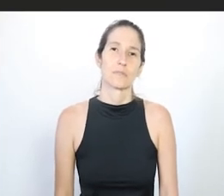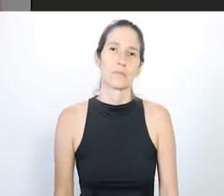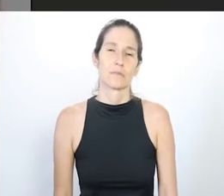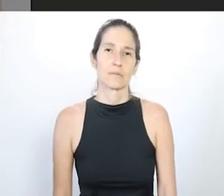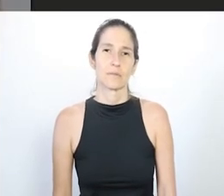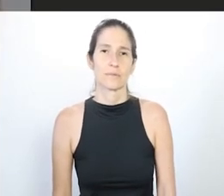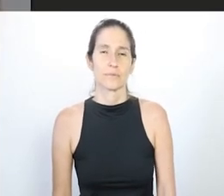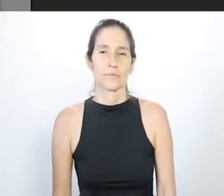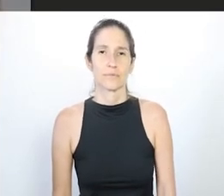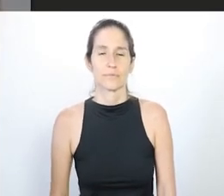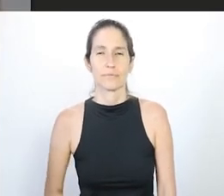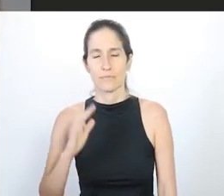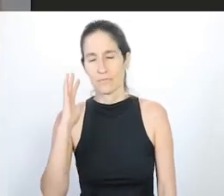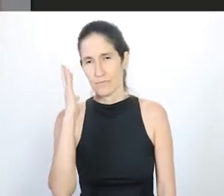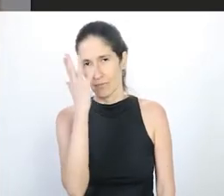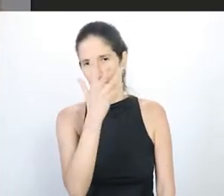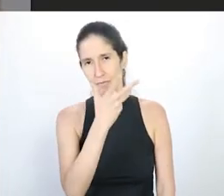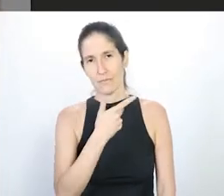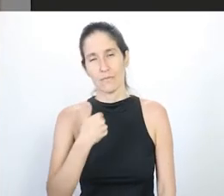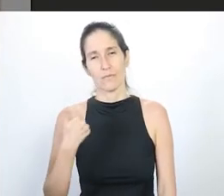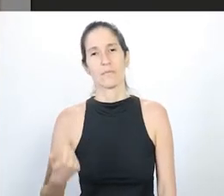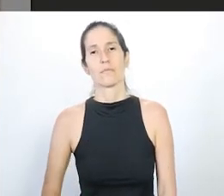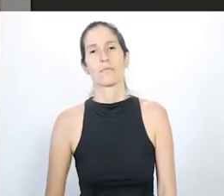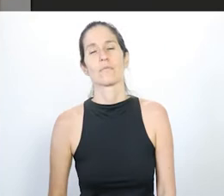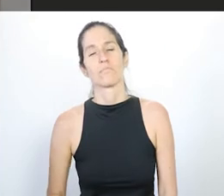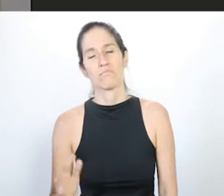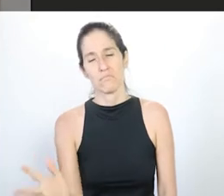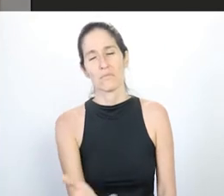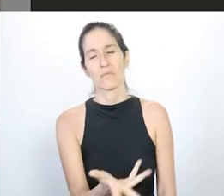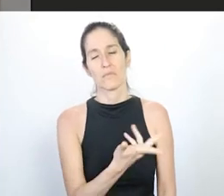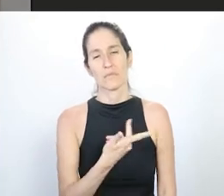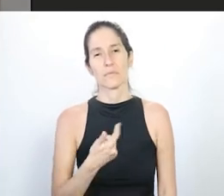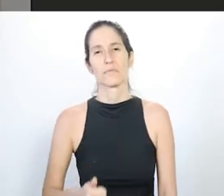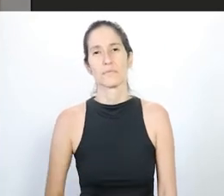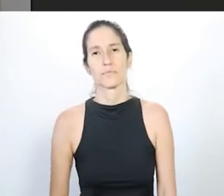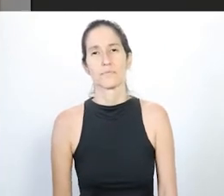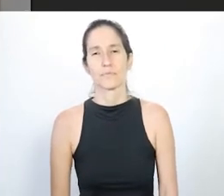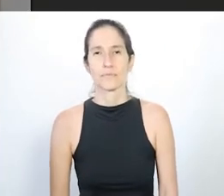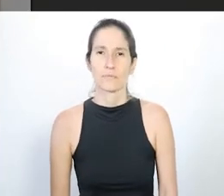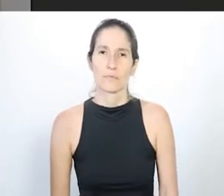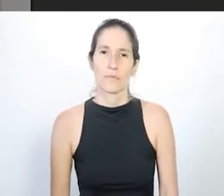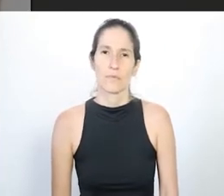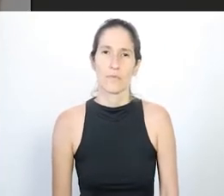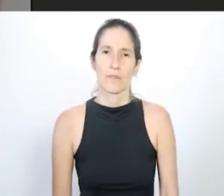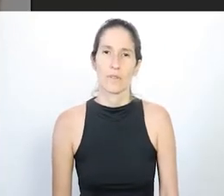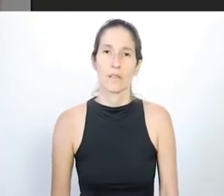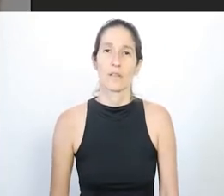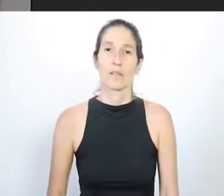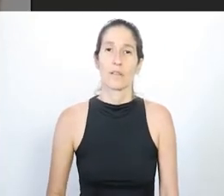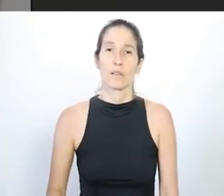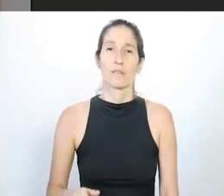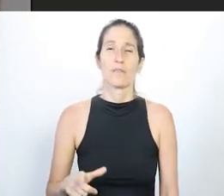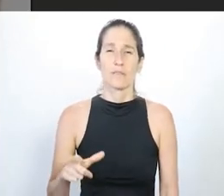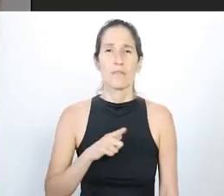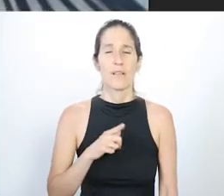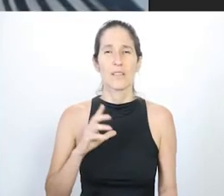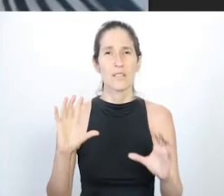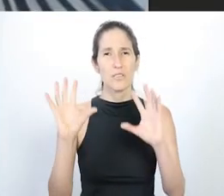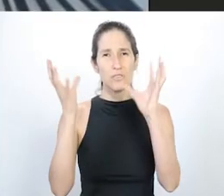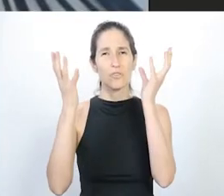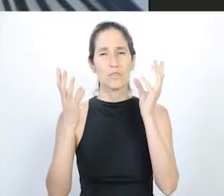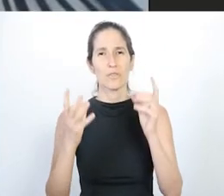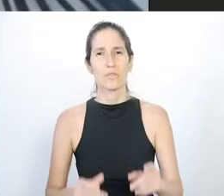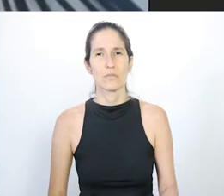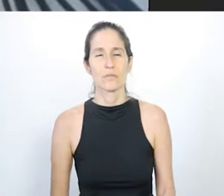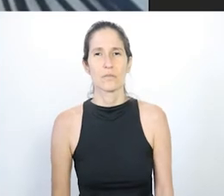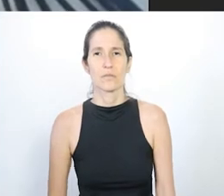Que maravilha, que maravilha. Olha, eu estou falando aqui por alto, mas vocês ainda vão fazer o show, né? Vai ter o show.